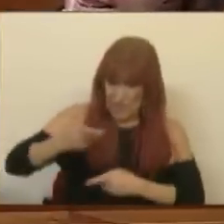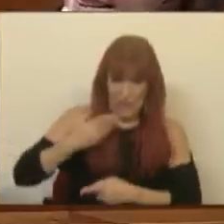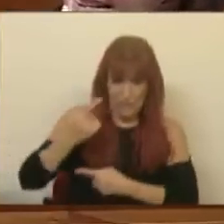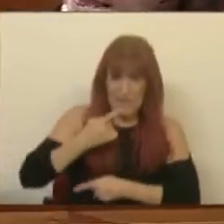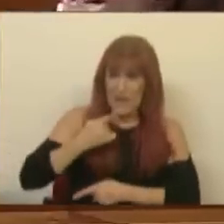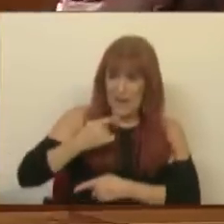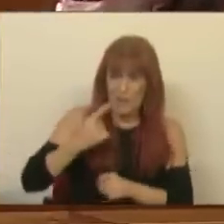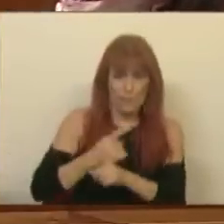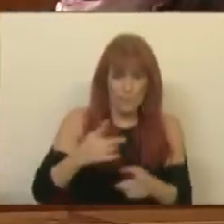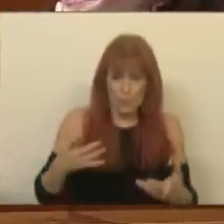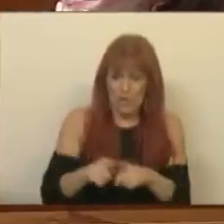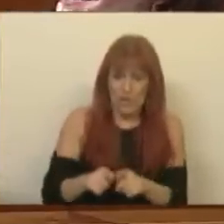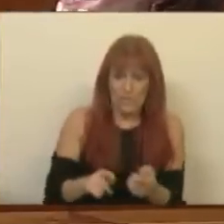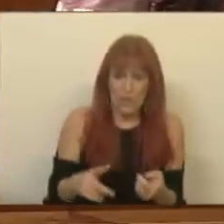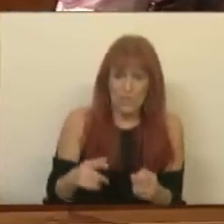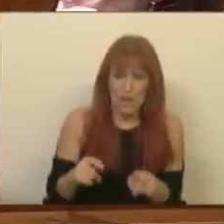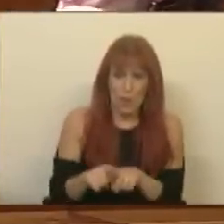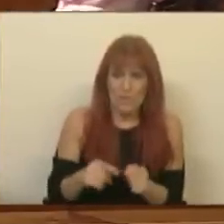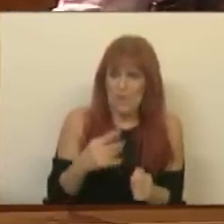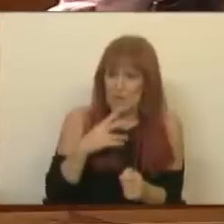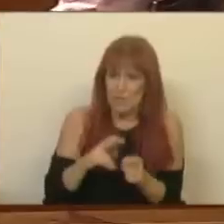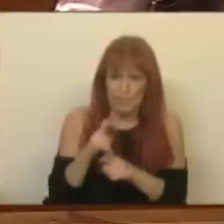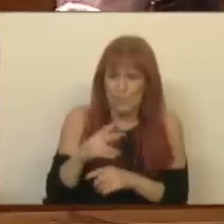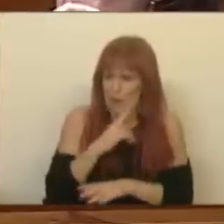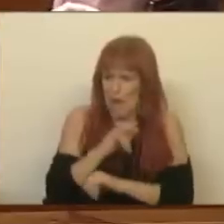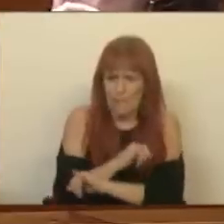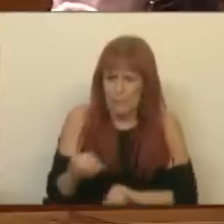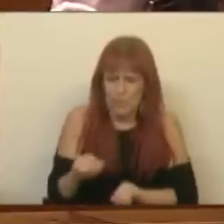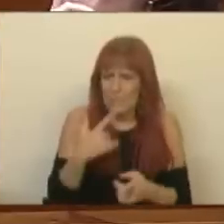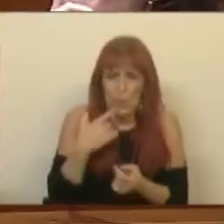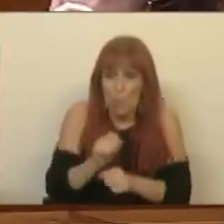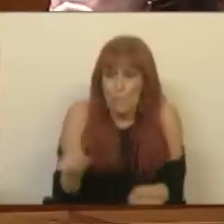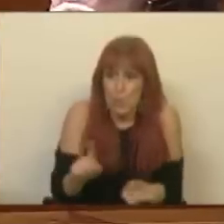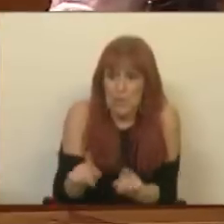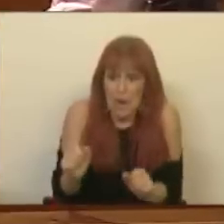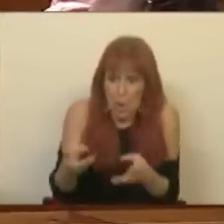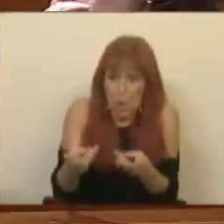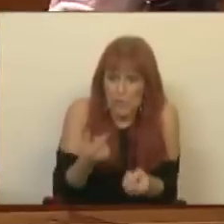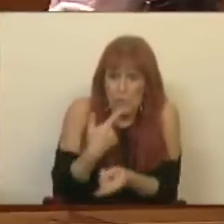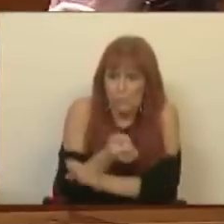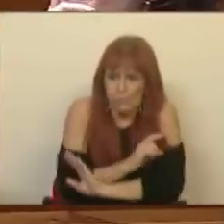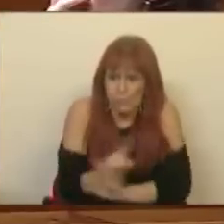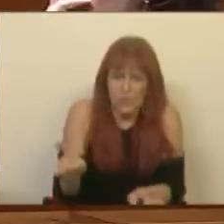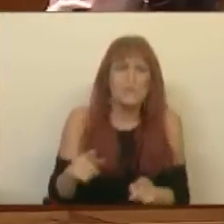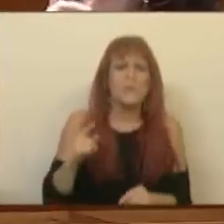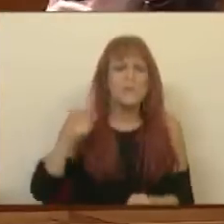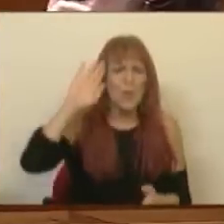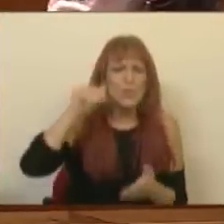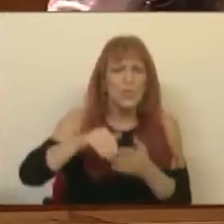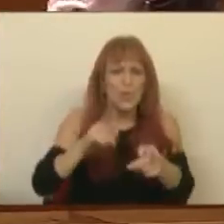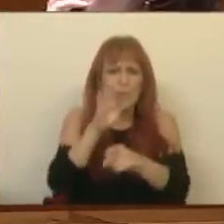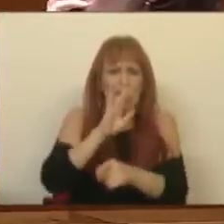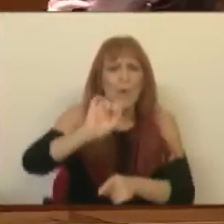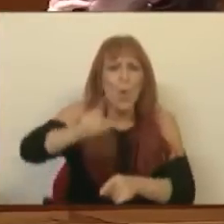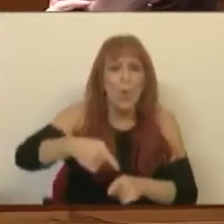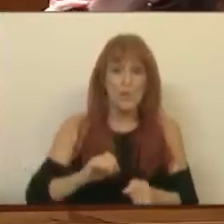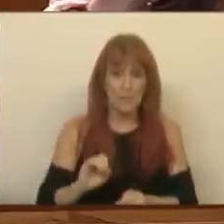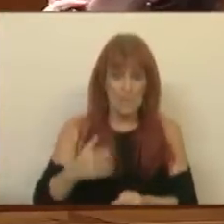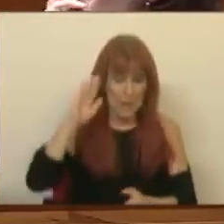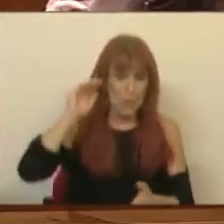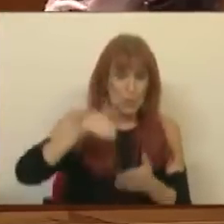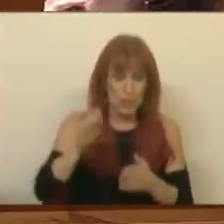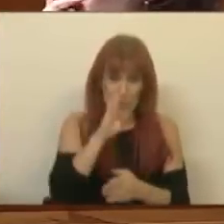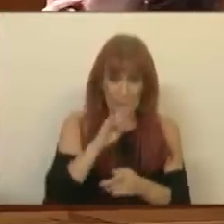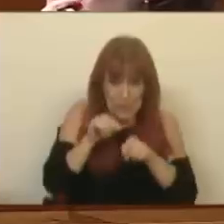Vivi inglesa porque estava um jogo que era absolutamente insustentável e que não podiam ter na sua conta exata foi prático o primeiro